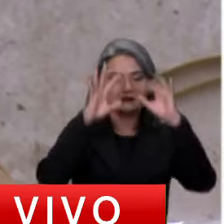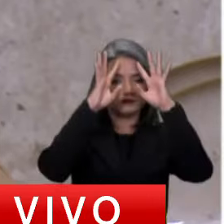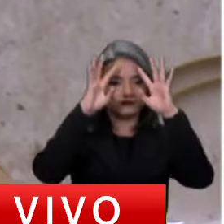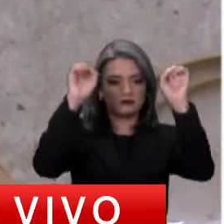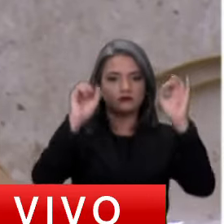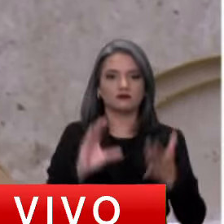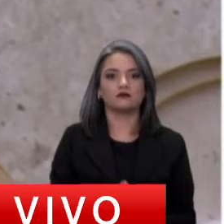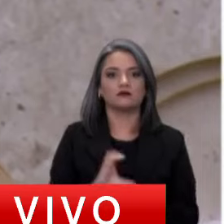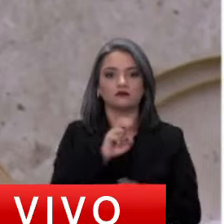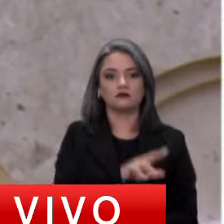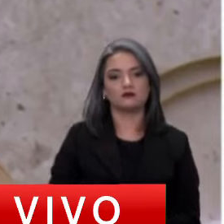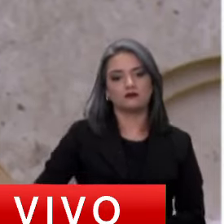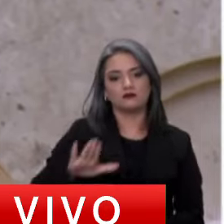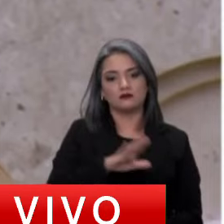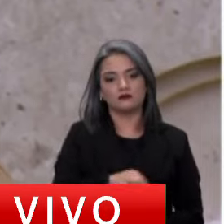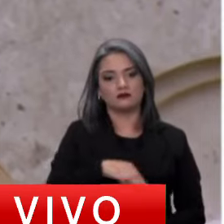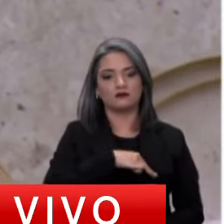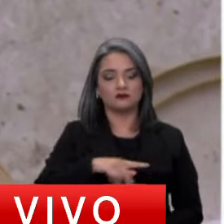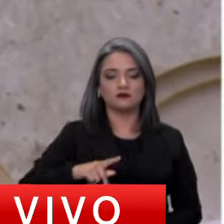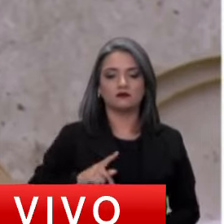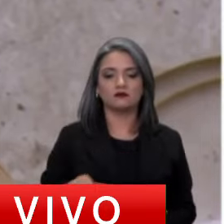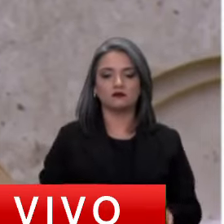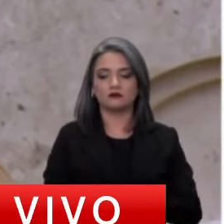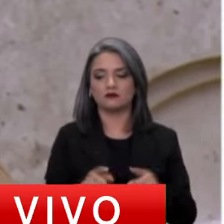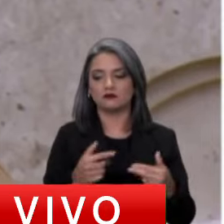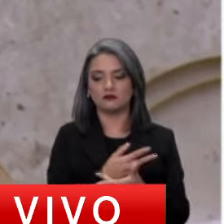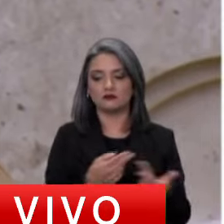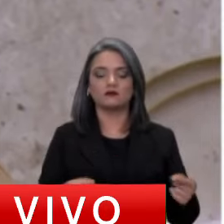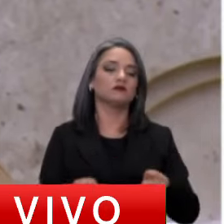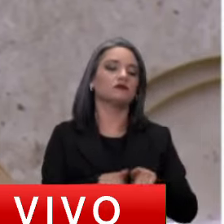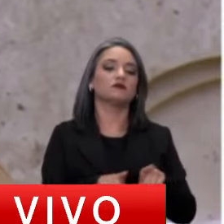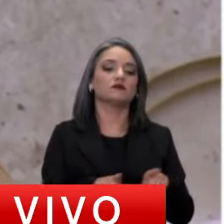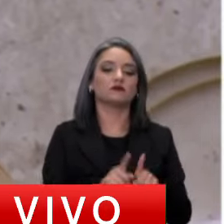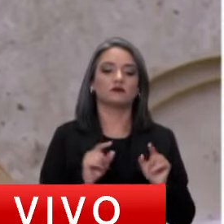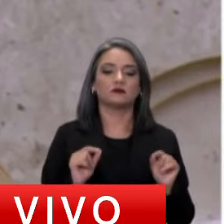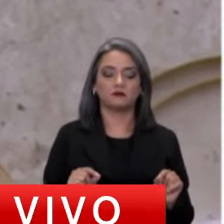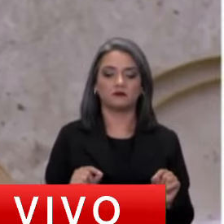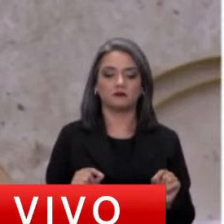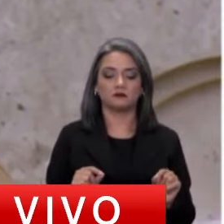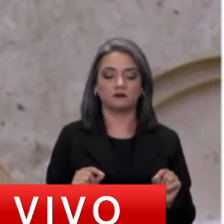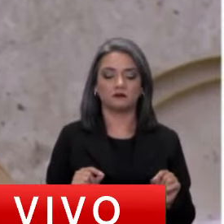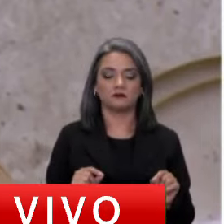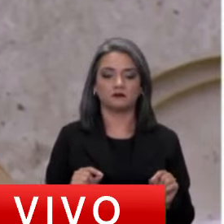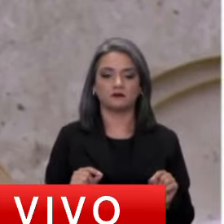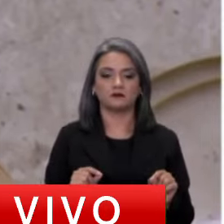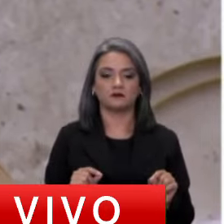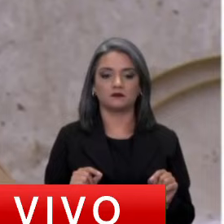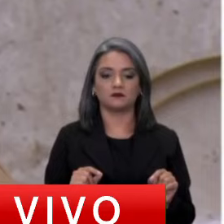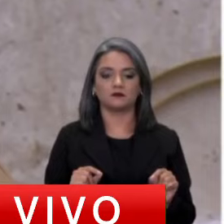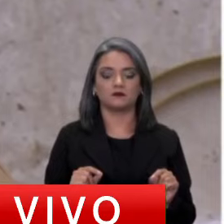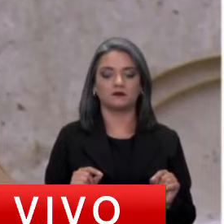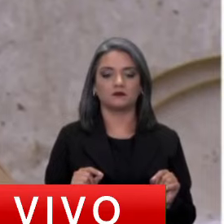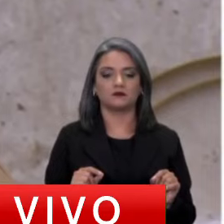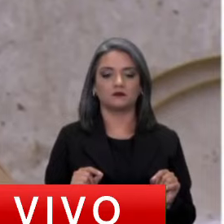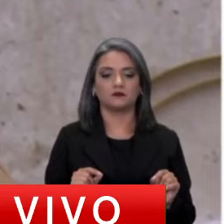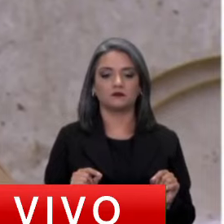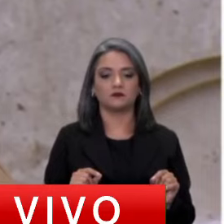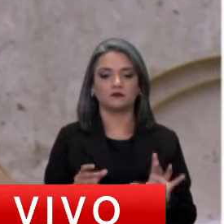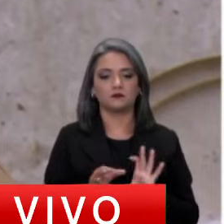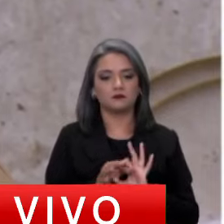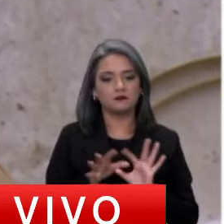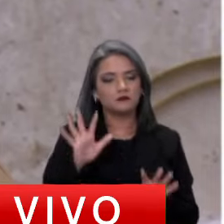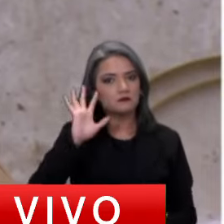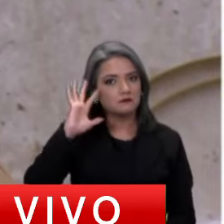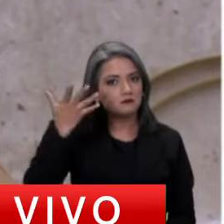flagrado portando drogas dentro do sistema penitenciário maconha no caso né Eh isso poderia ali gerar ele